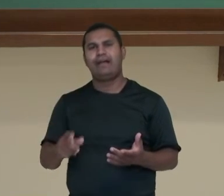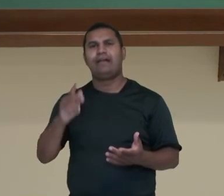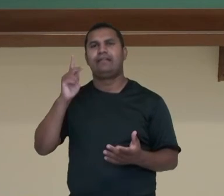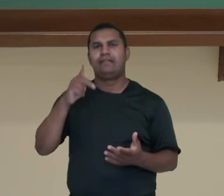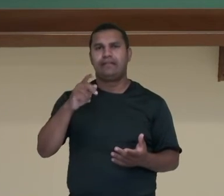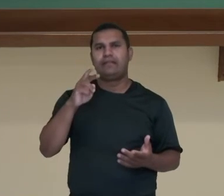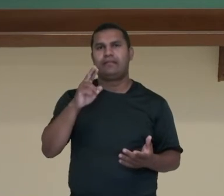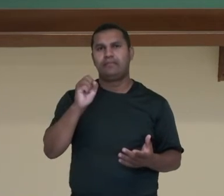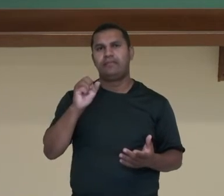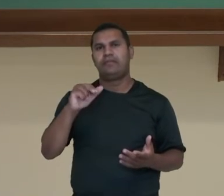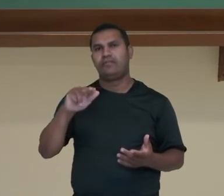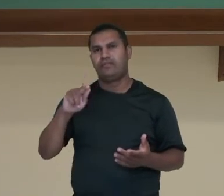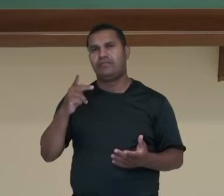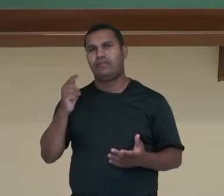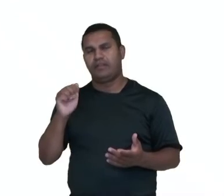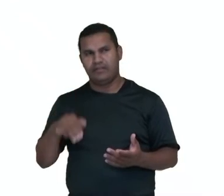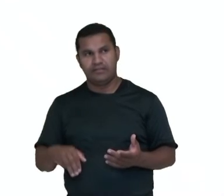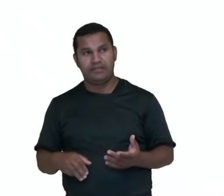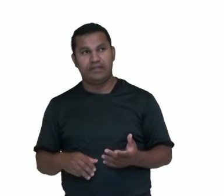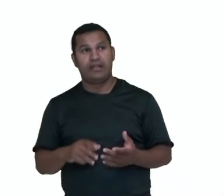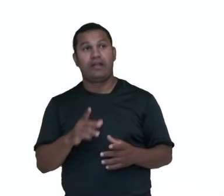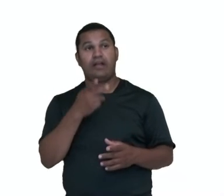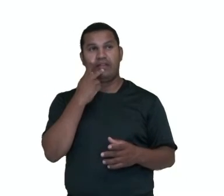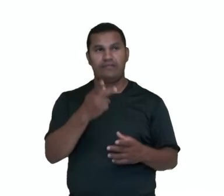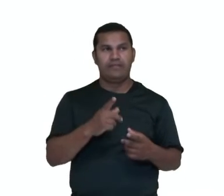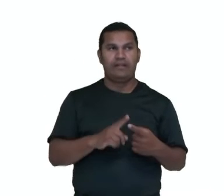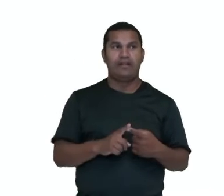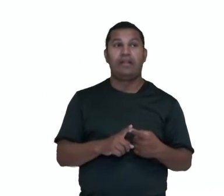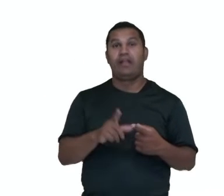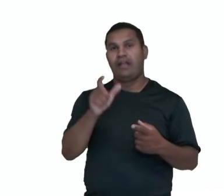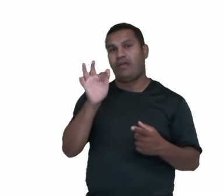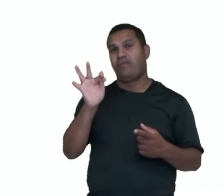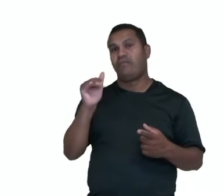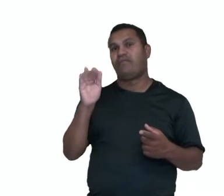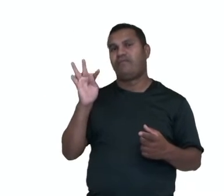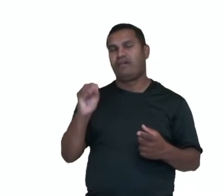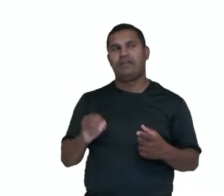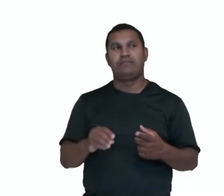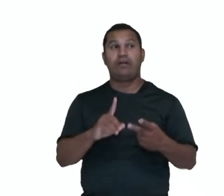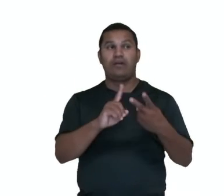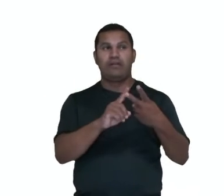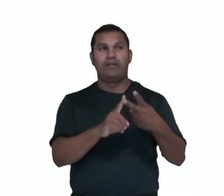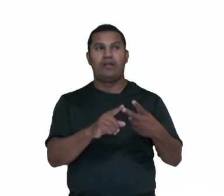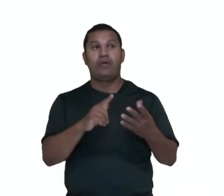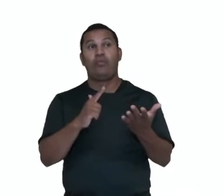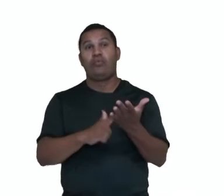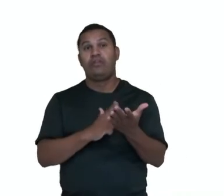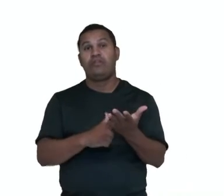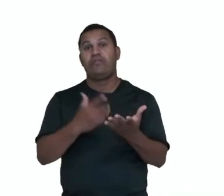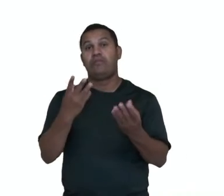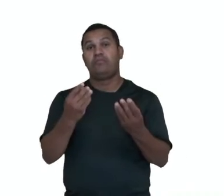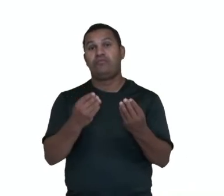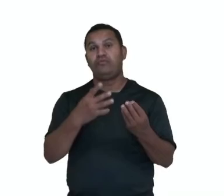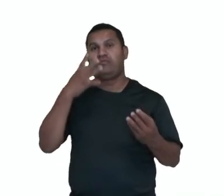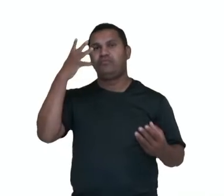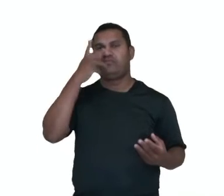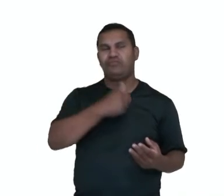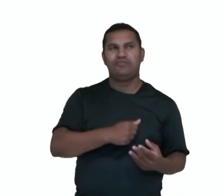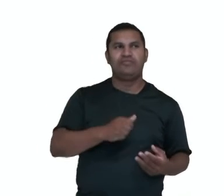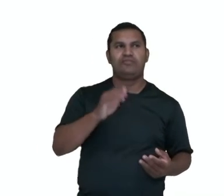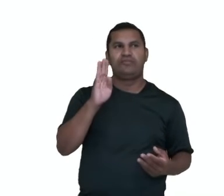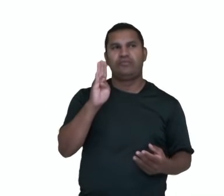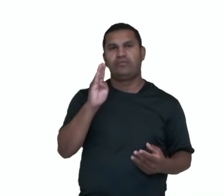fato. Quando ele diz, o livro está muito bonito, essa é a minha opinião. Queria que vocês focassem no bonito. Quando ele